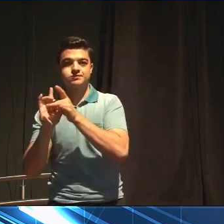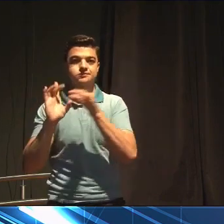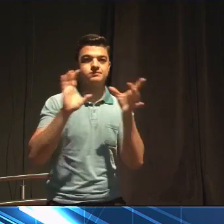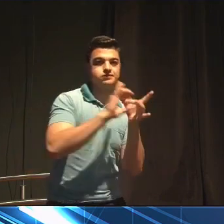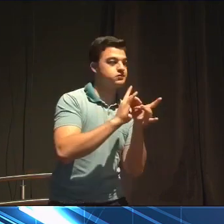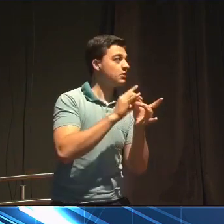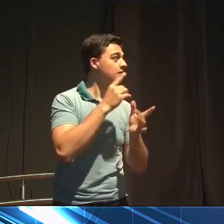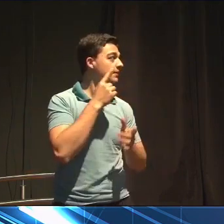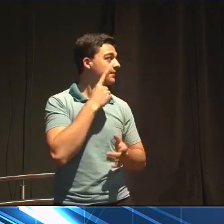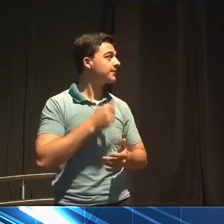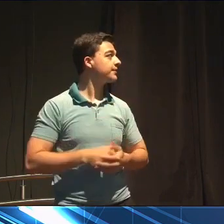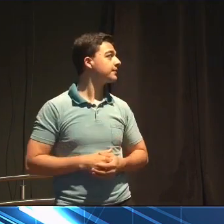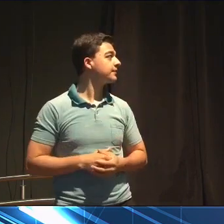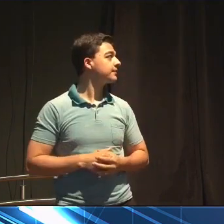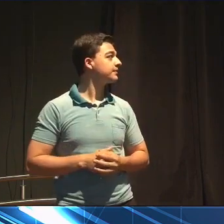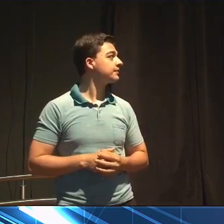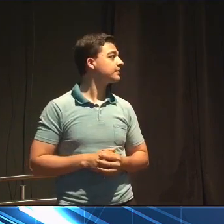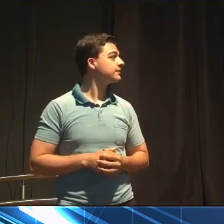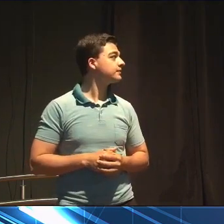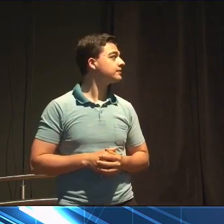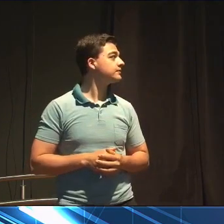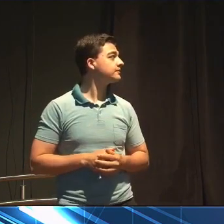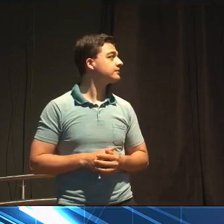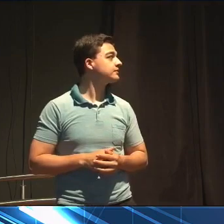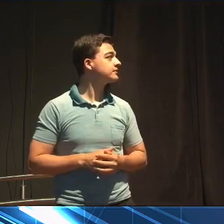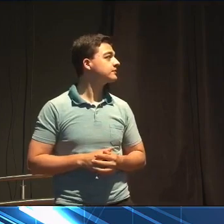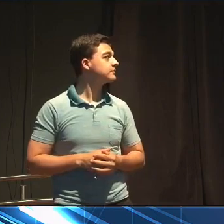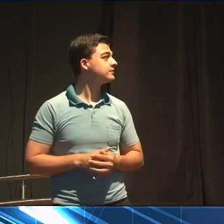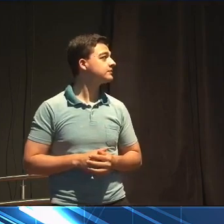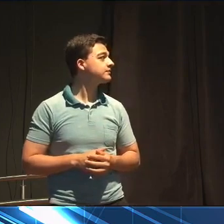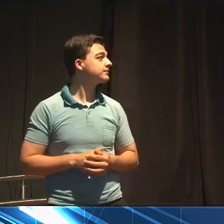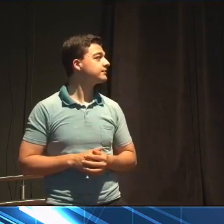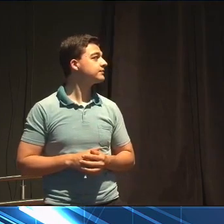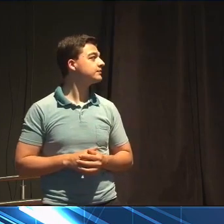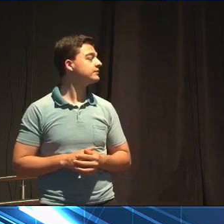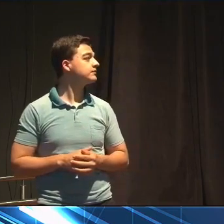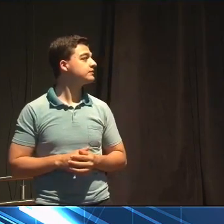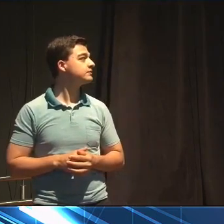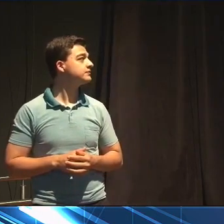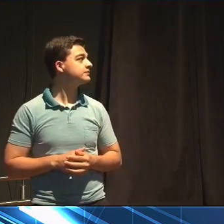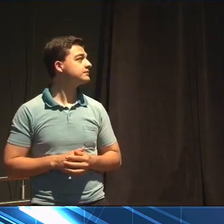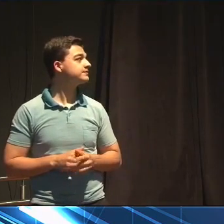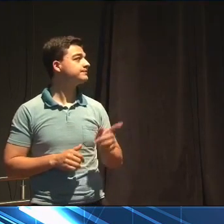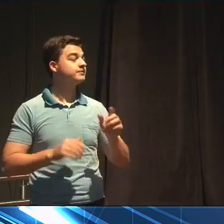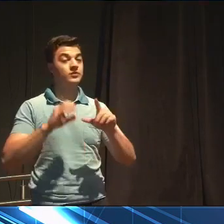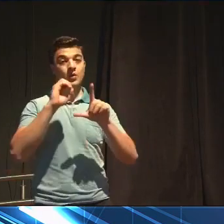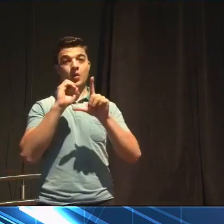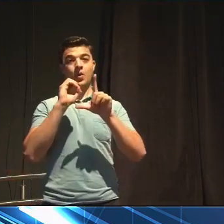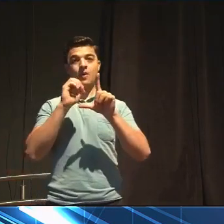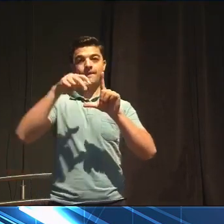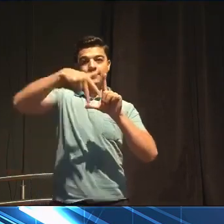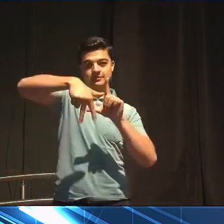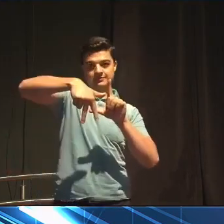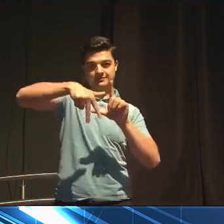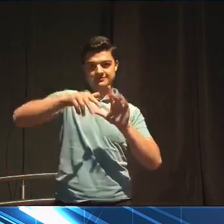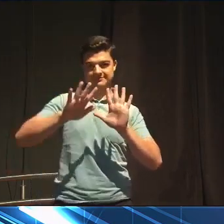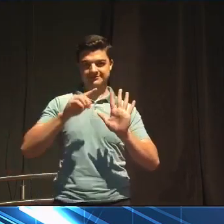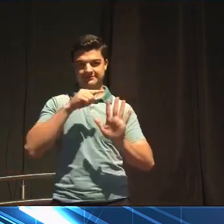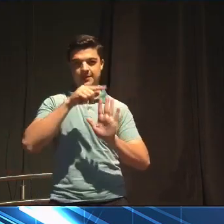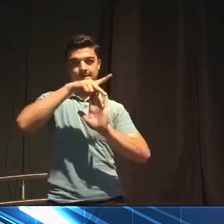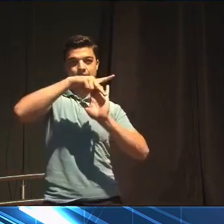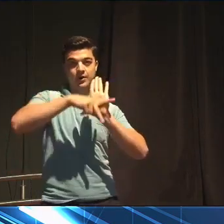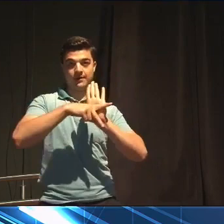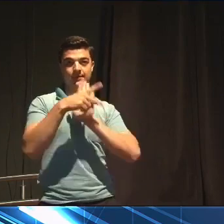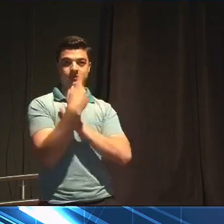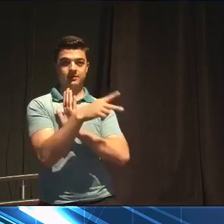Autodesk. Esse outro está trabalhando com uma ferramenta que chama Create do Omniverse. Aqui eu tenho 2 pessoas também trabalhando numa